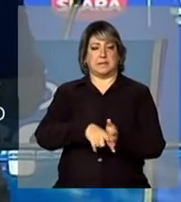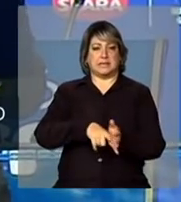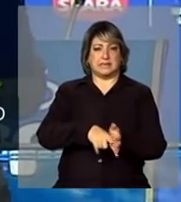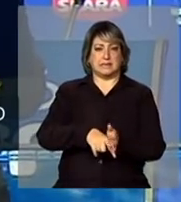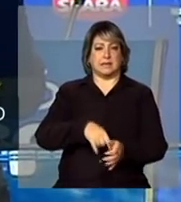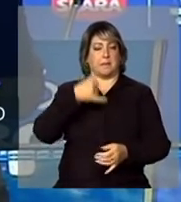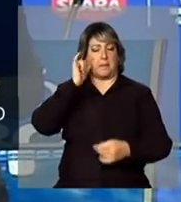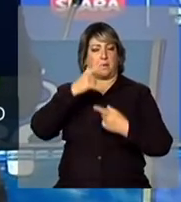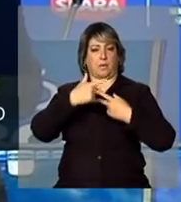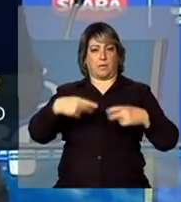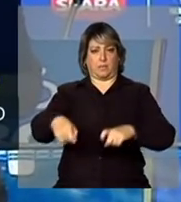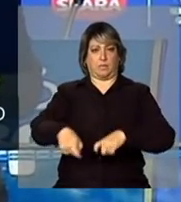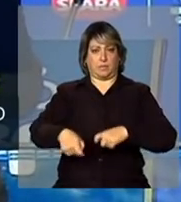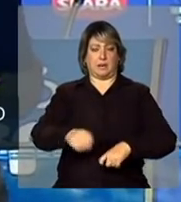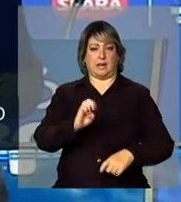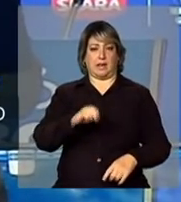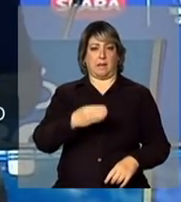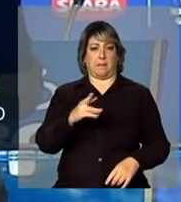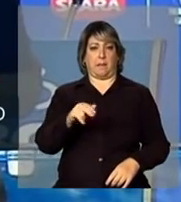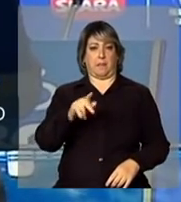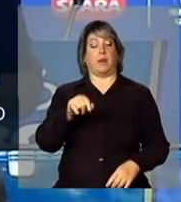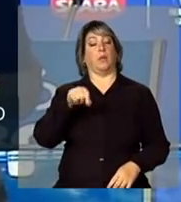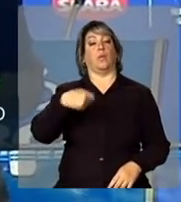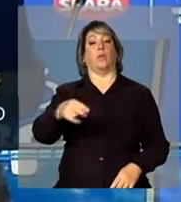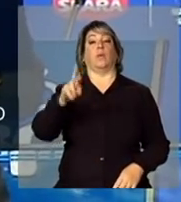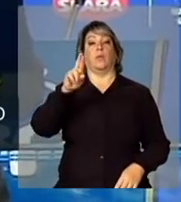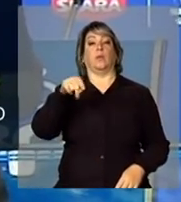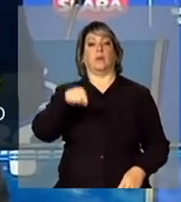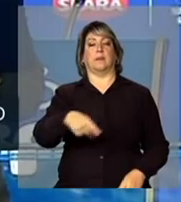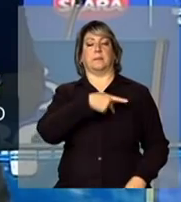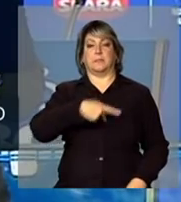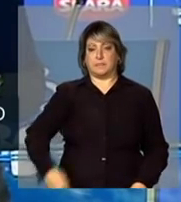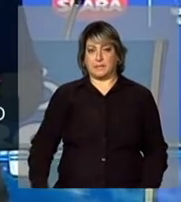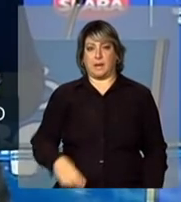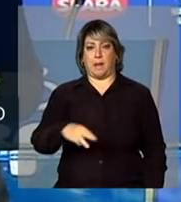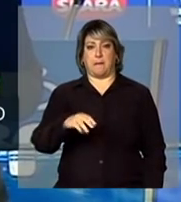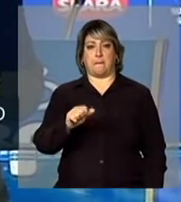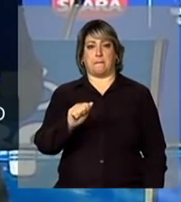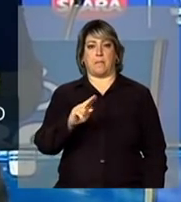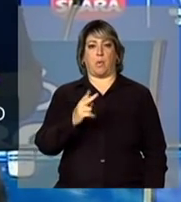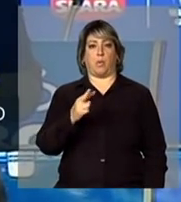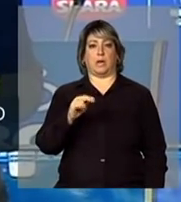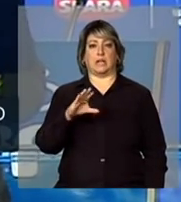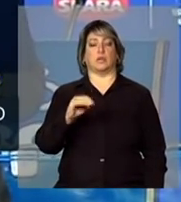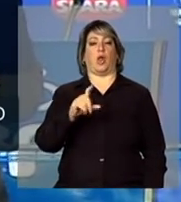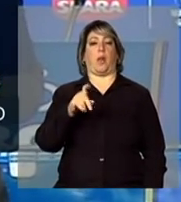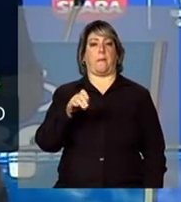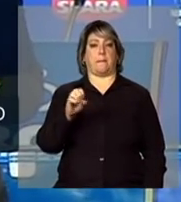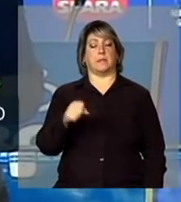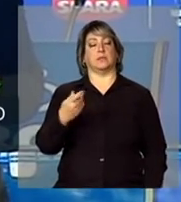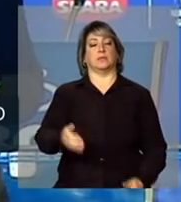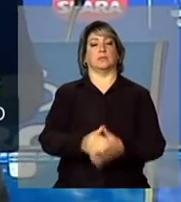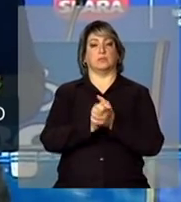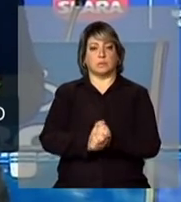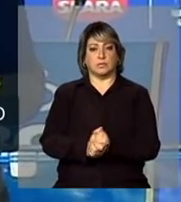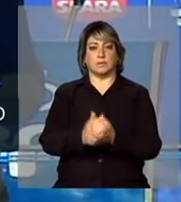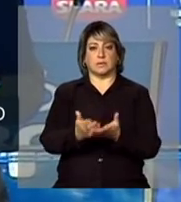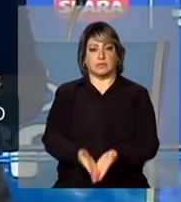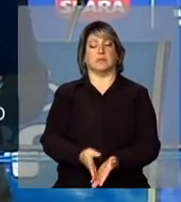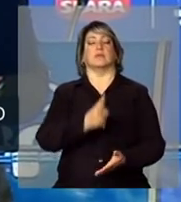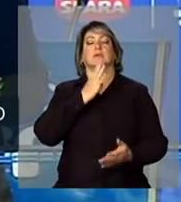Embrapa, representada por seu presidente, Maurício Antônio Lopes, com os cumprimentos e